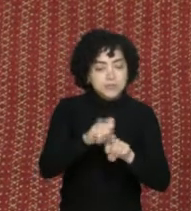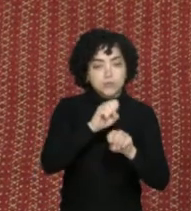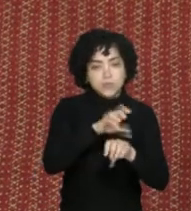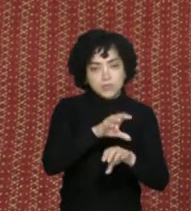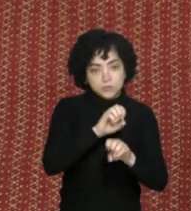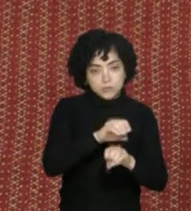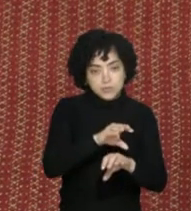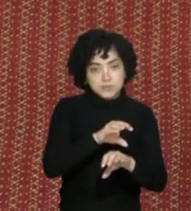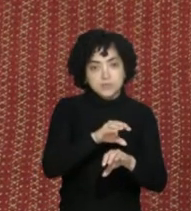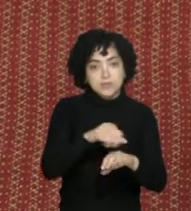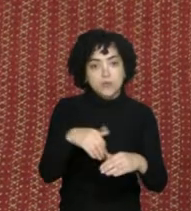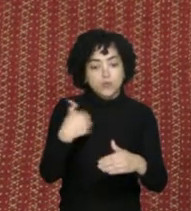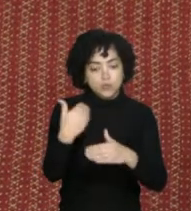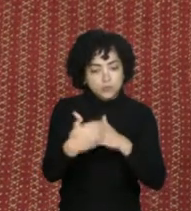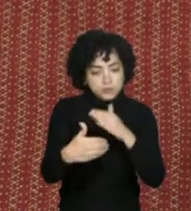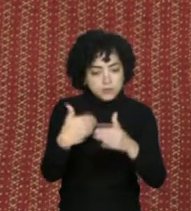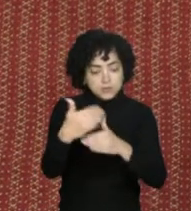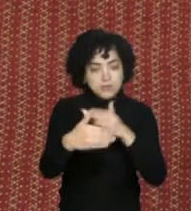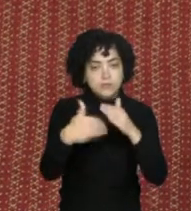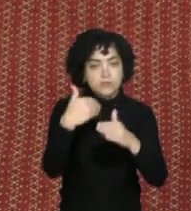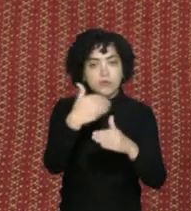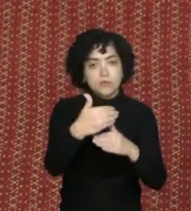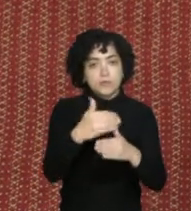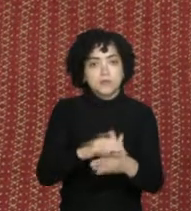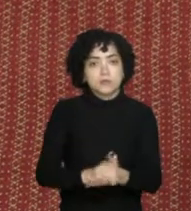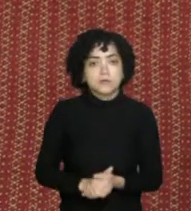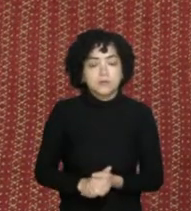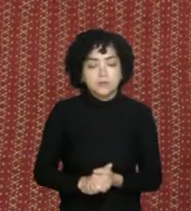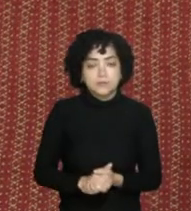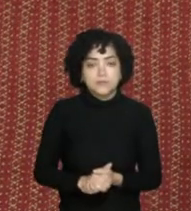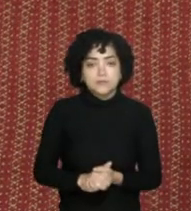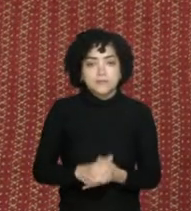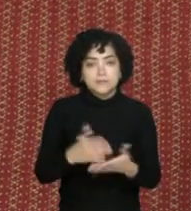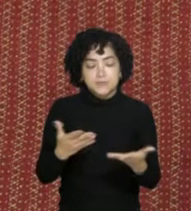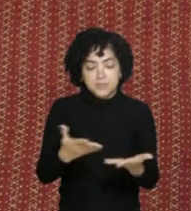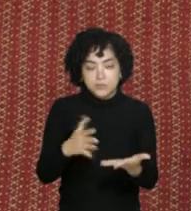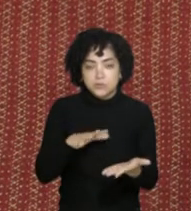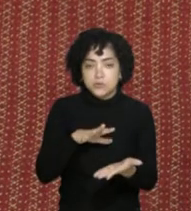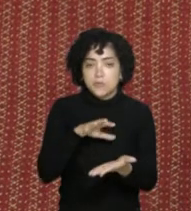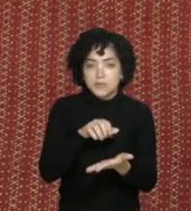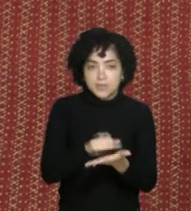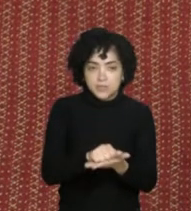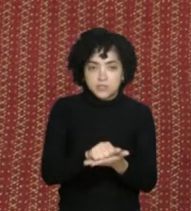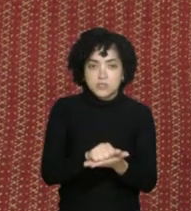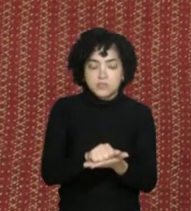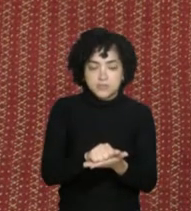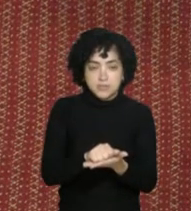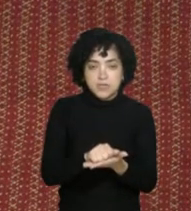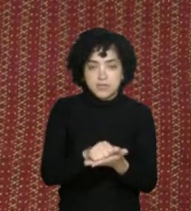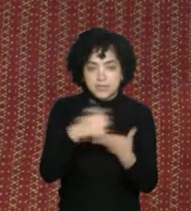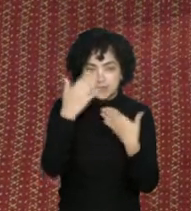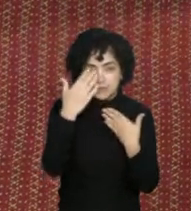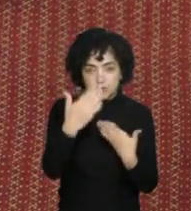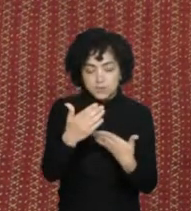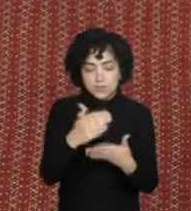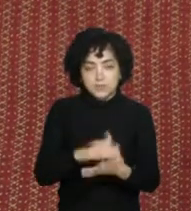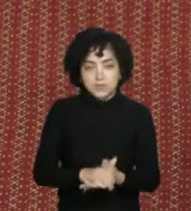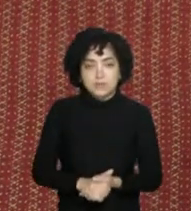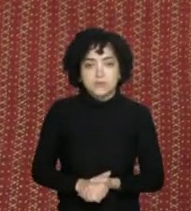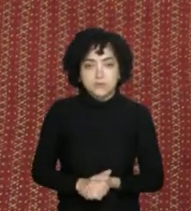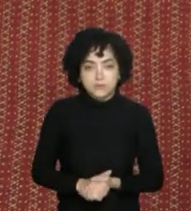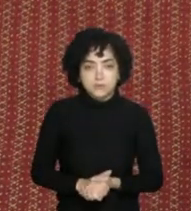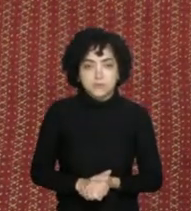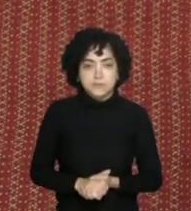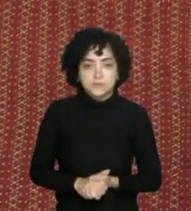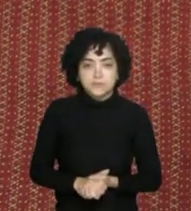e no desenvolvimento do estado. Então, só para fazer o registro, agradeço o